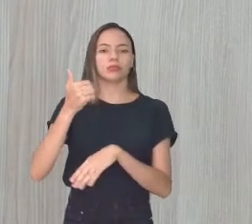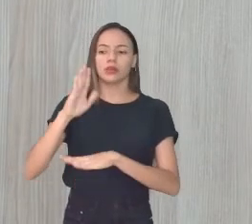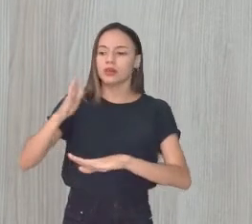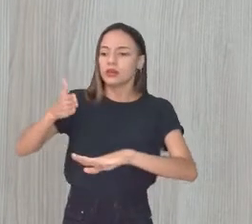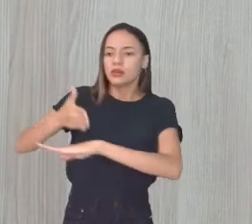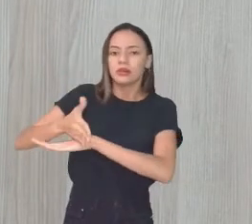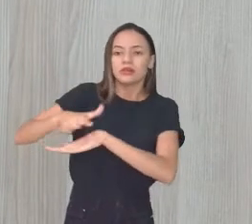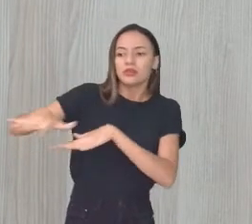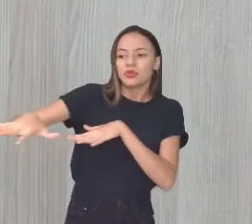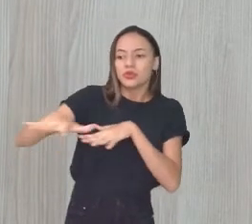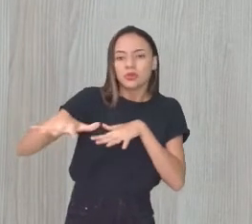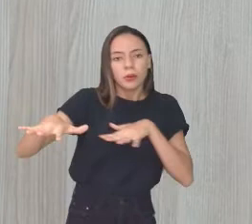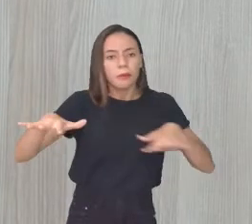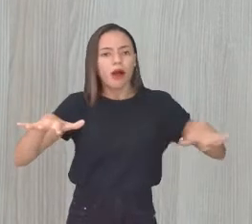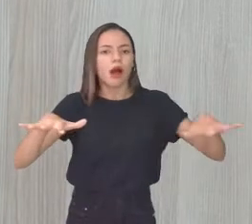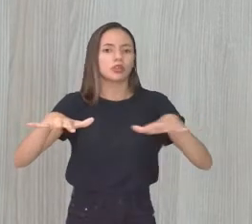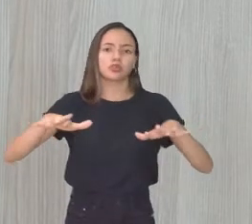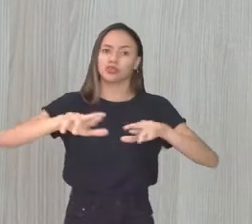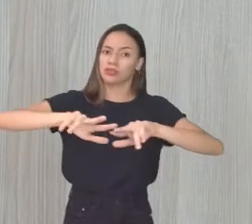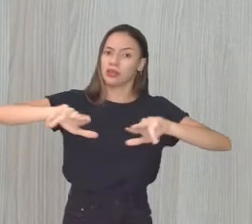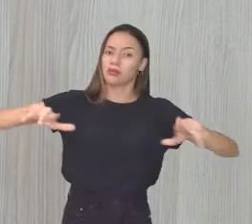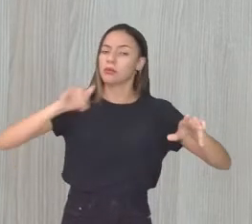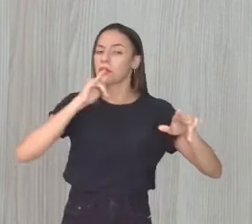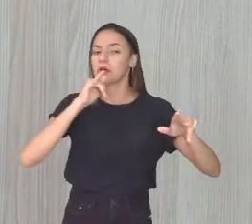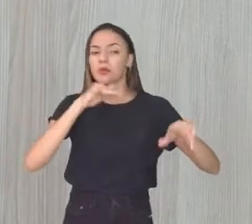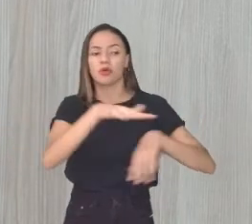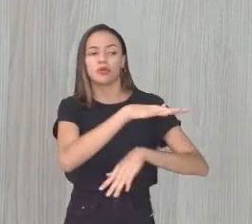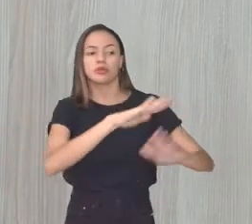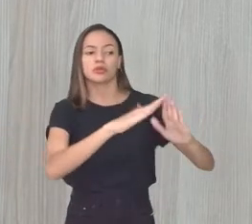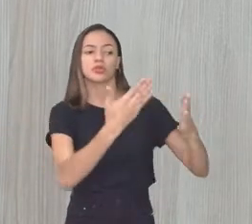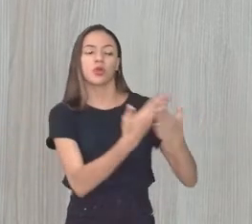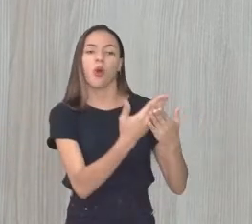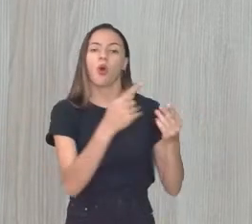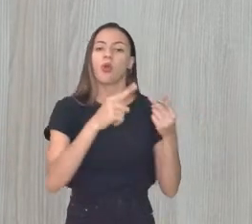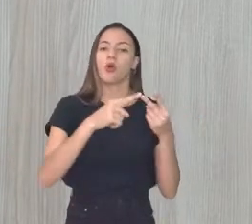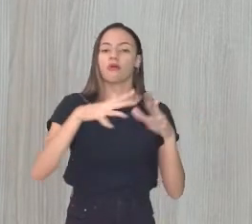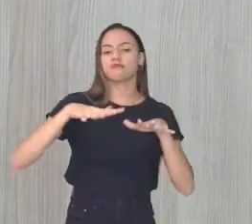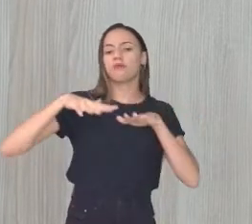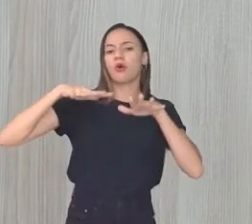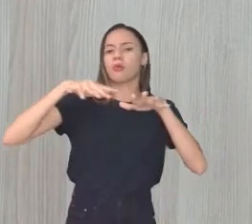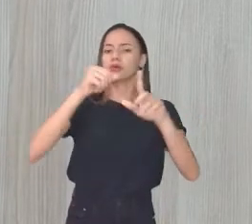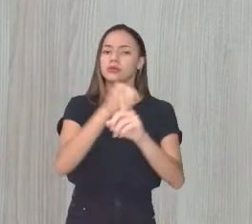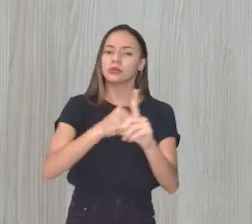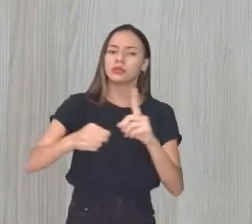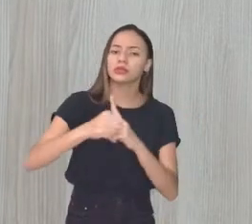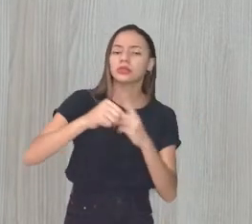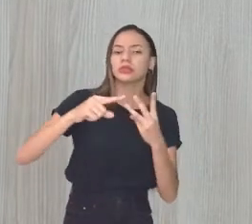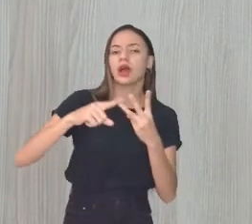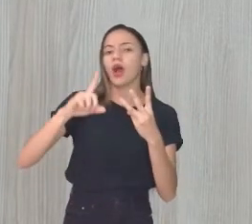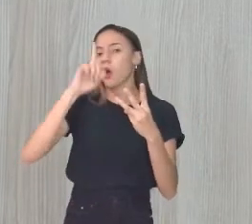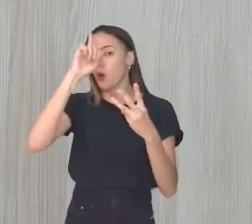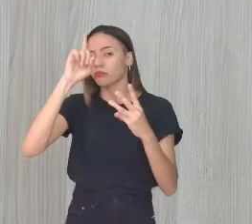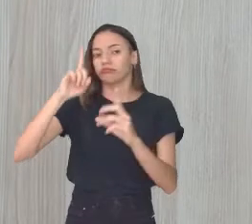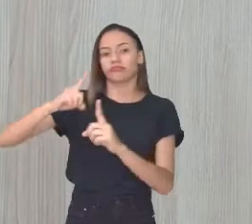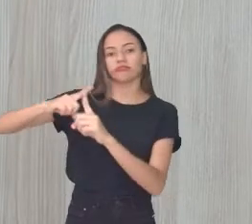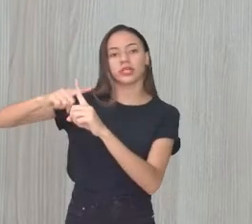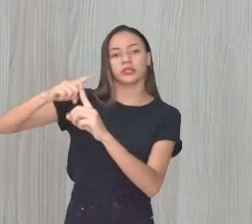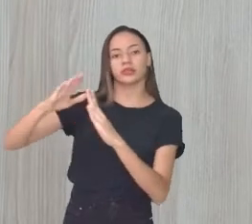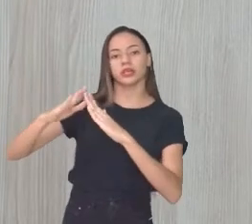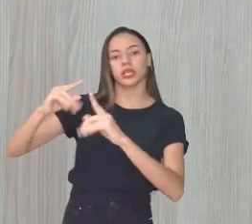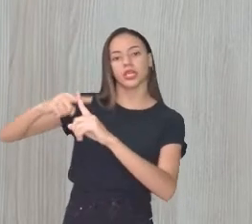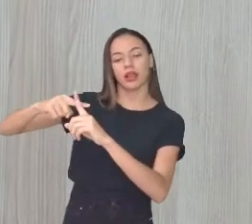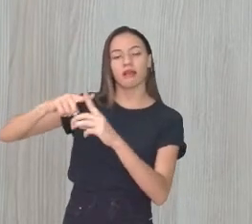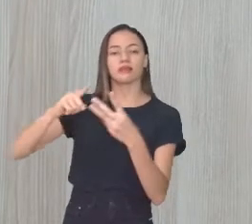de espaços, sejam eles de escola, sejam eles de movimentos sociais, de igreja, né, na